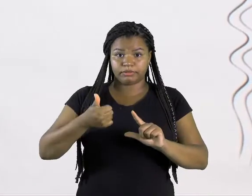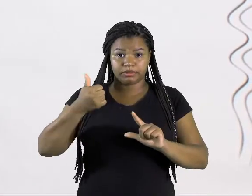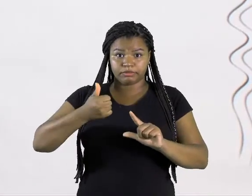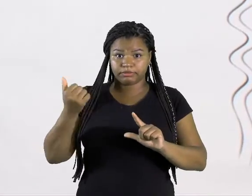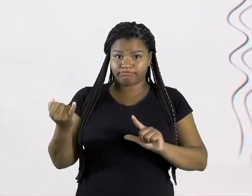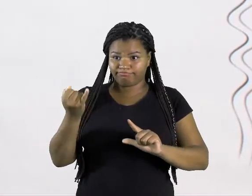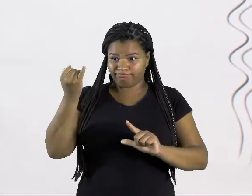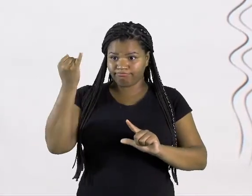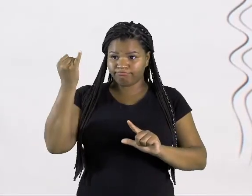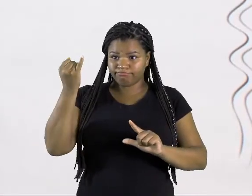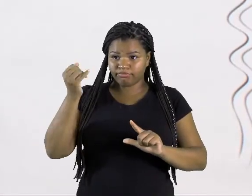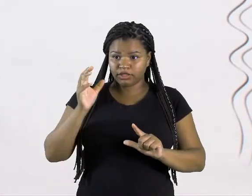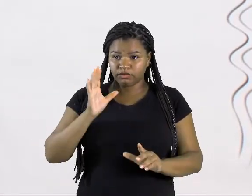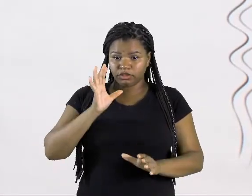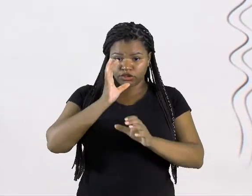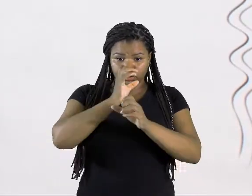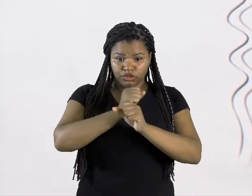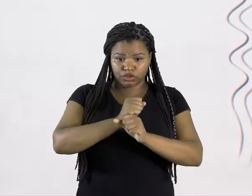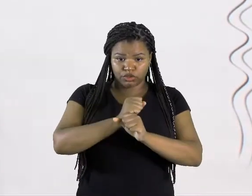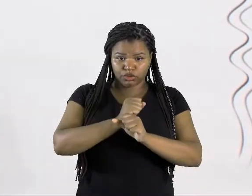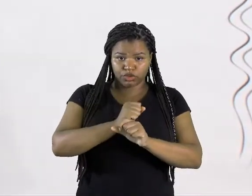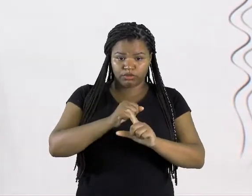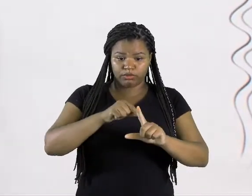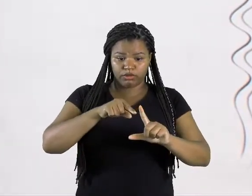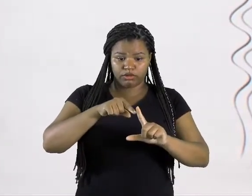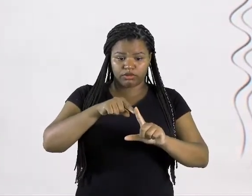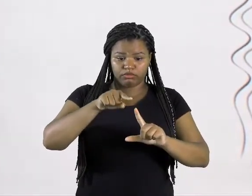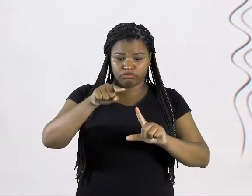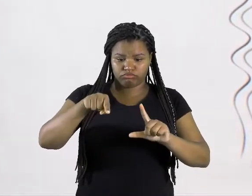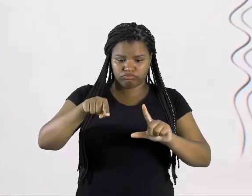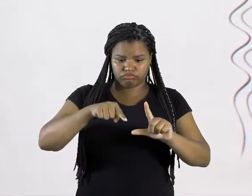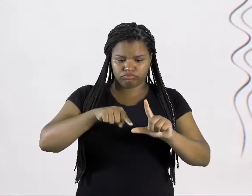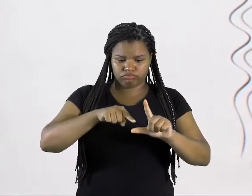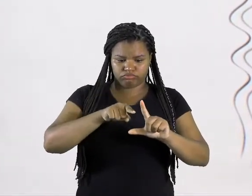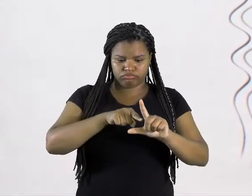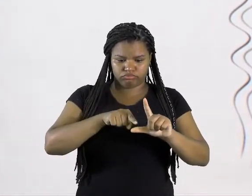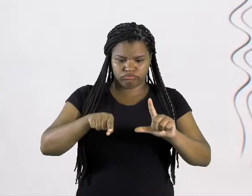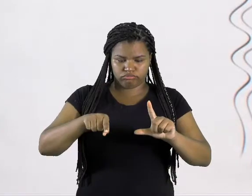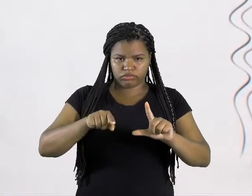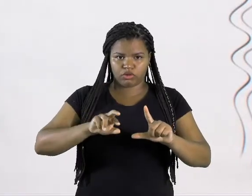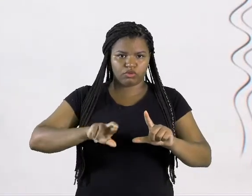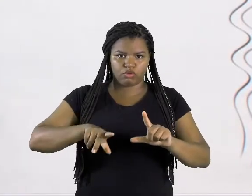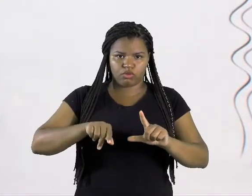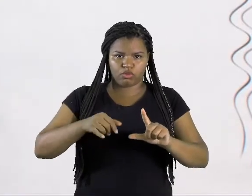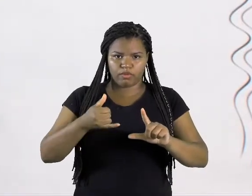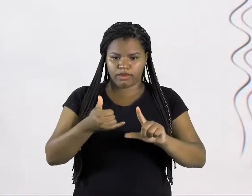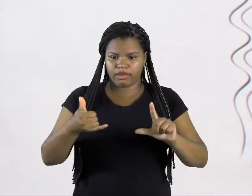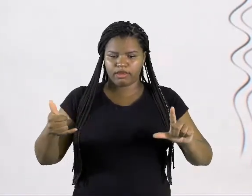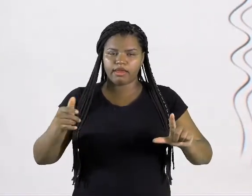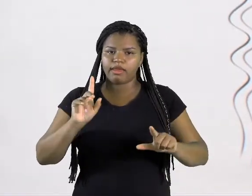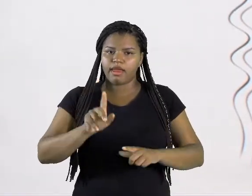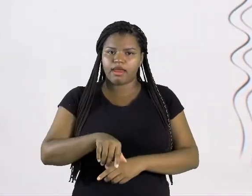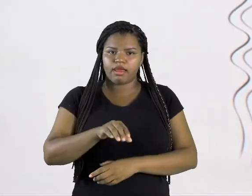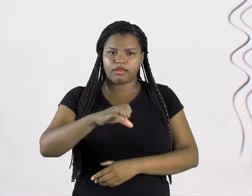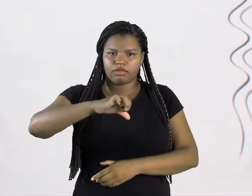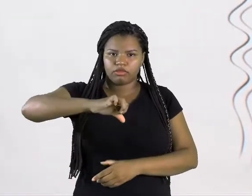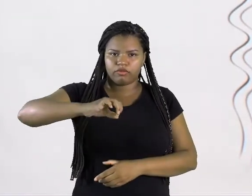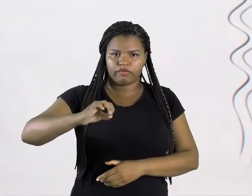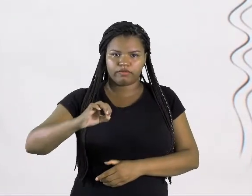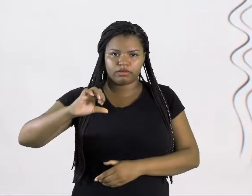somar os dois ângulos que não são retos, você terá 90 graus.